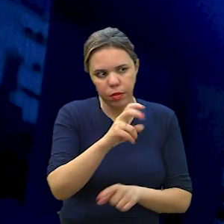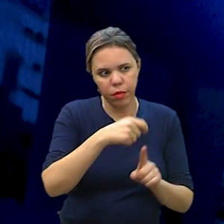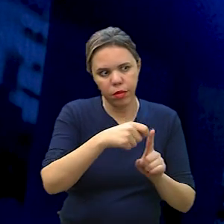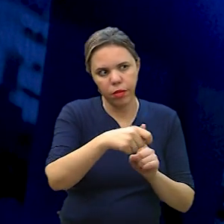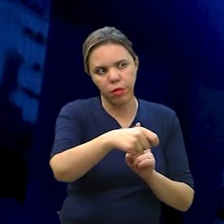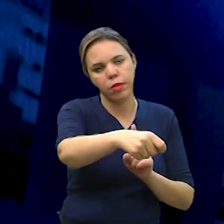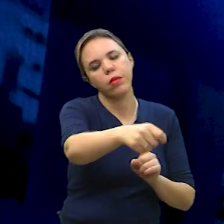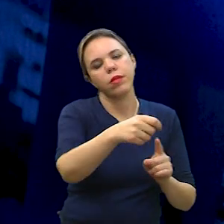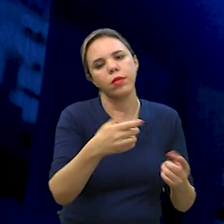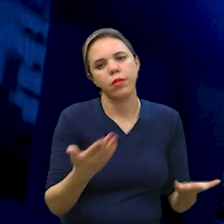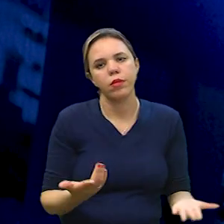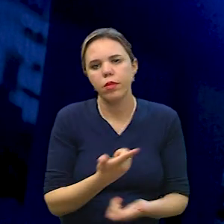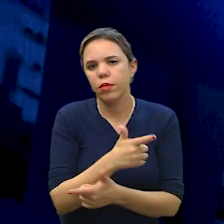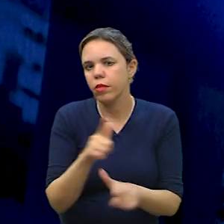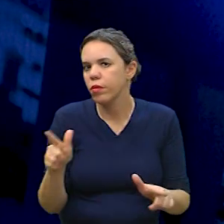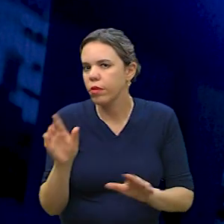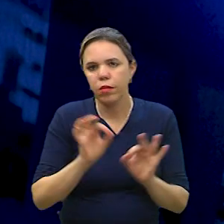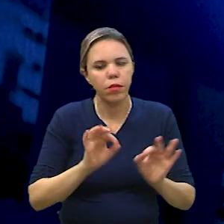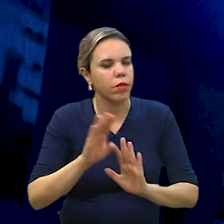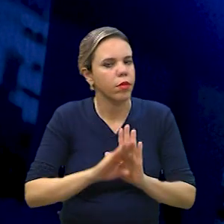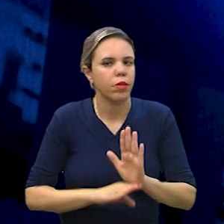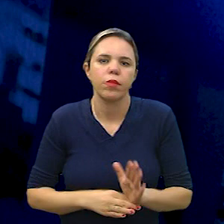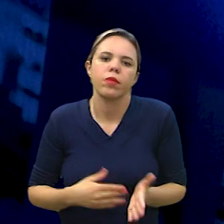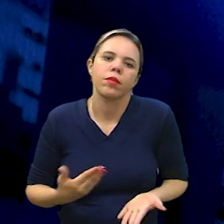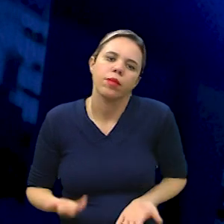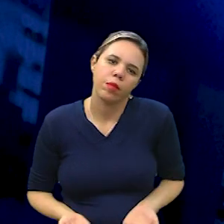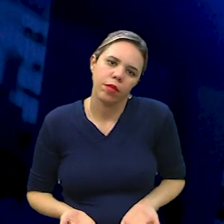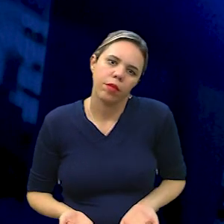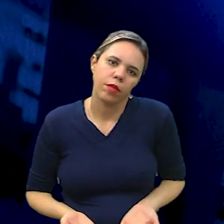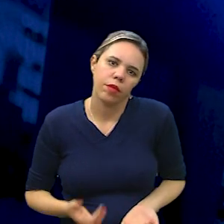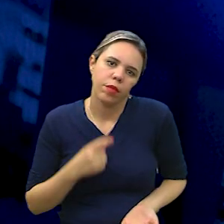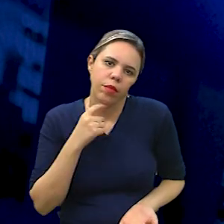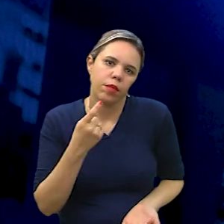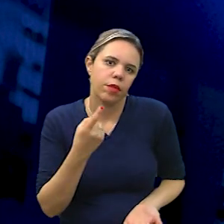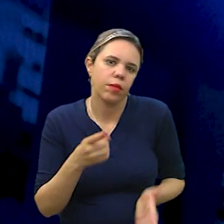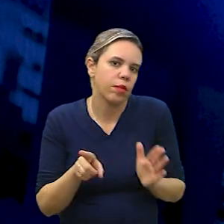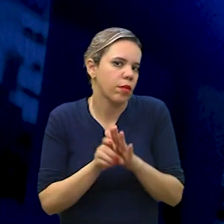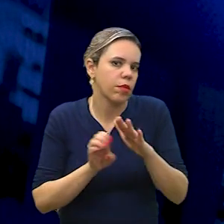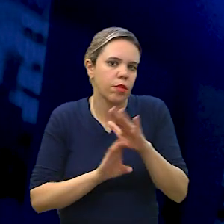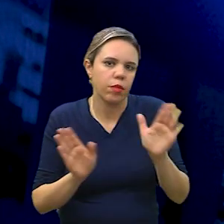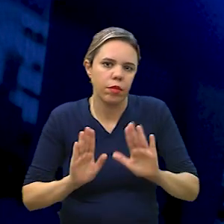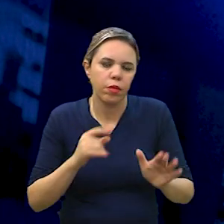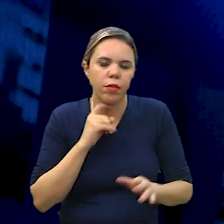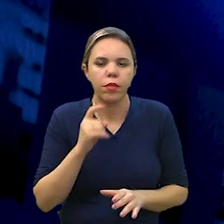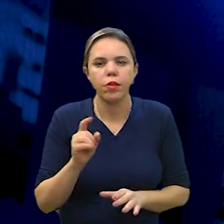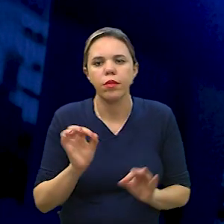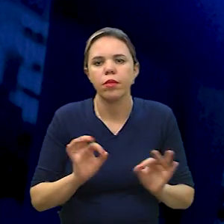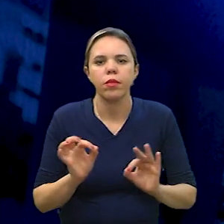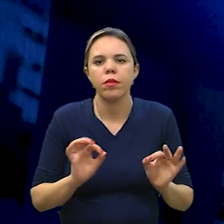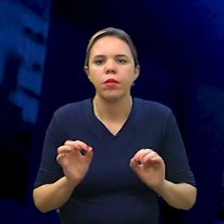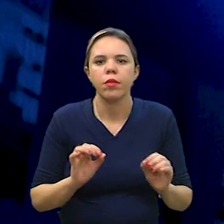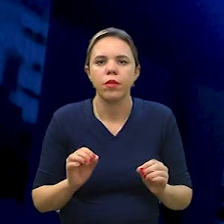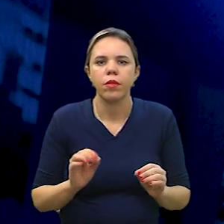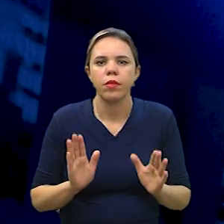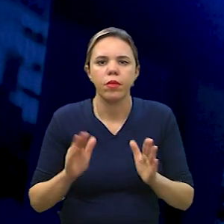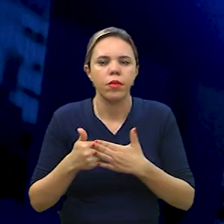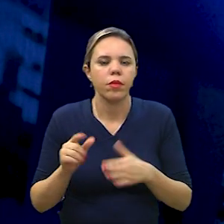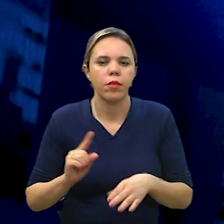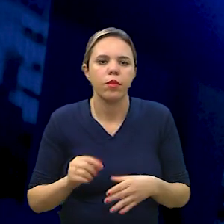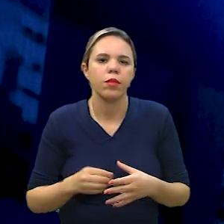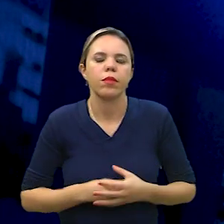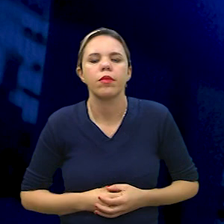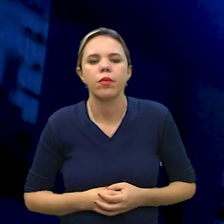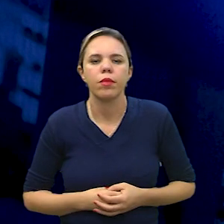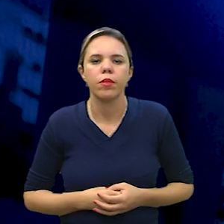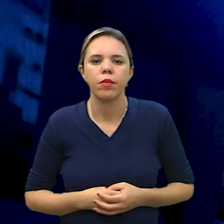15. Então, eu não tinha um planejamento, creio que ninguém, empresário nenhum, tinha se planejado para esse